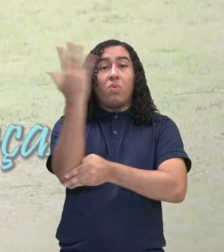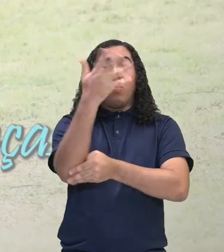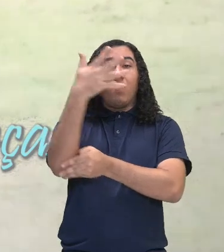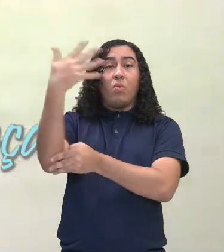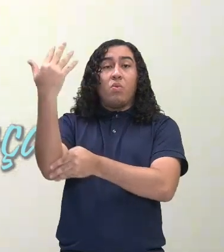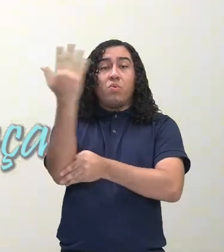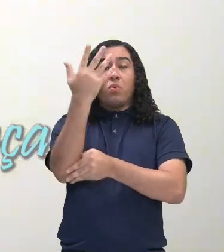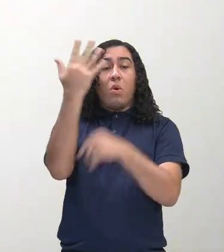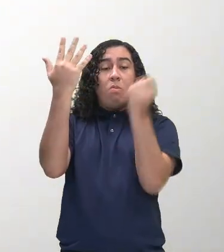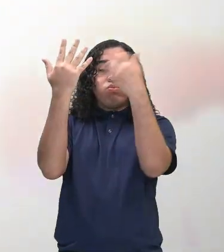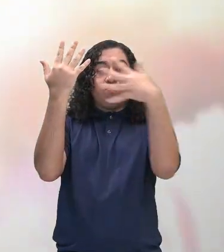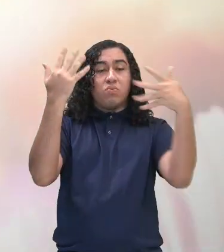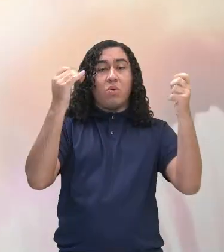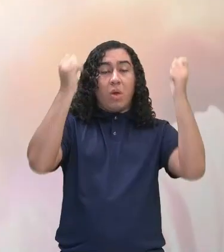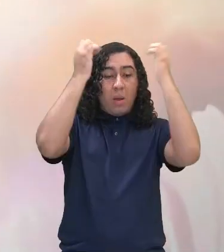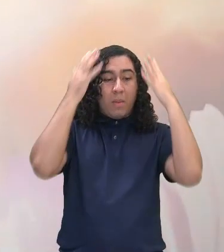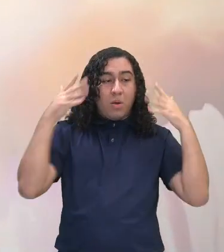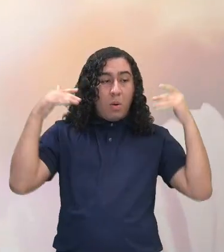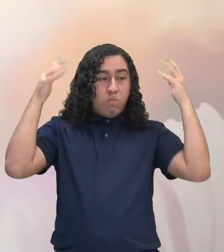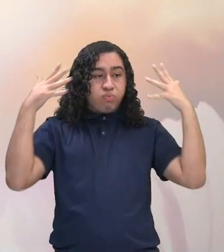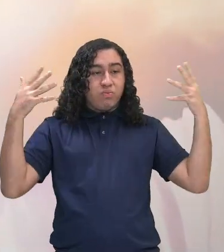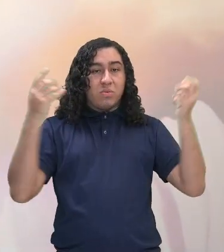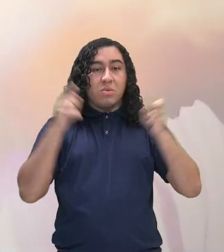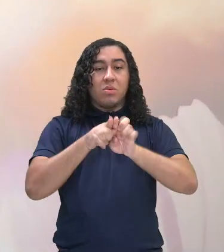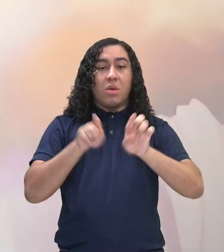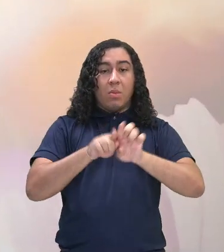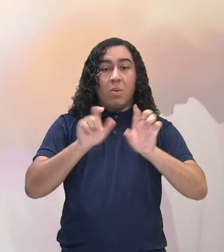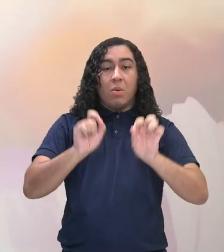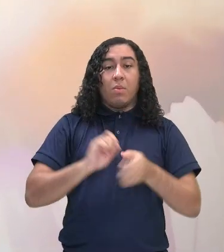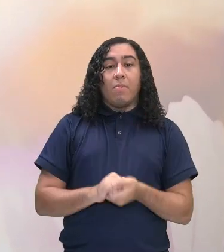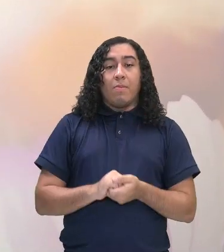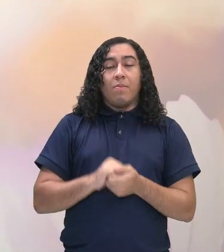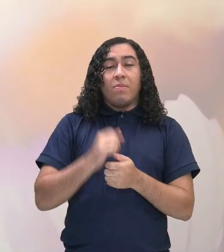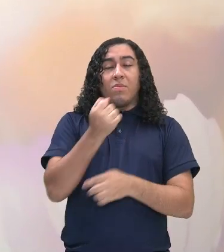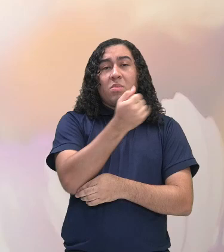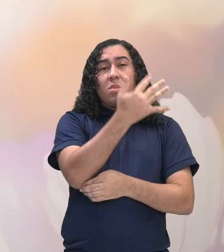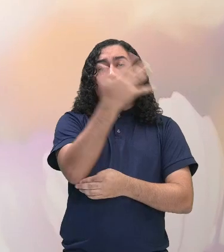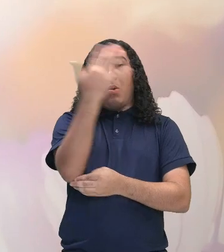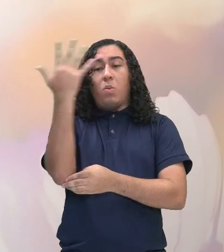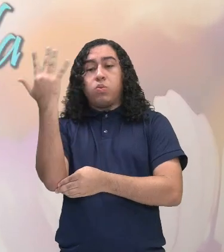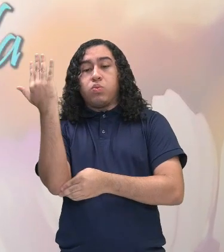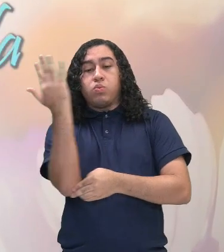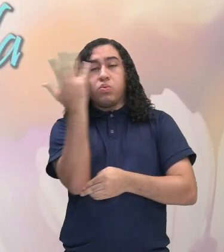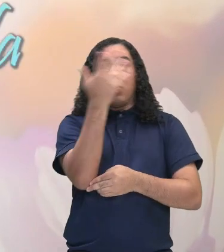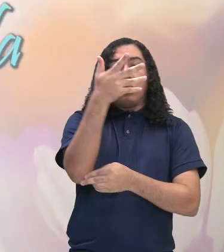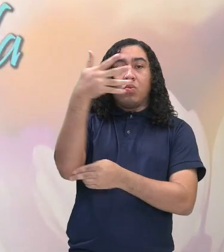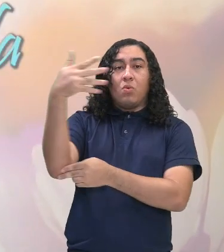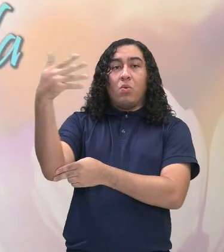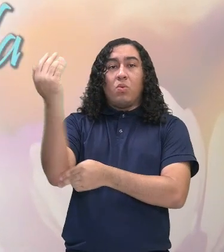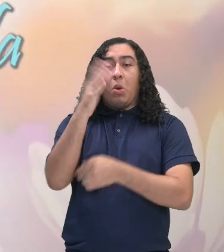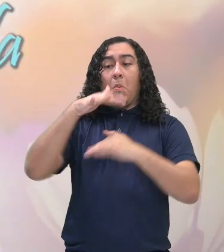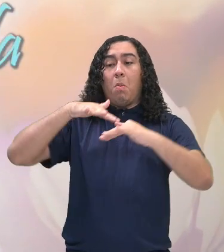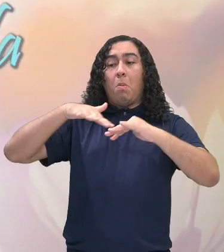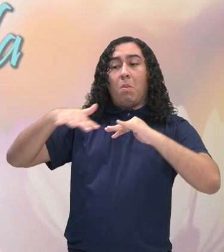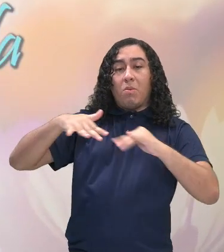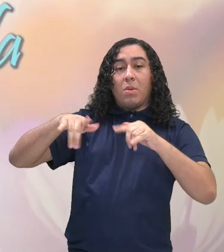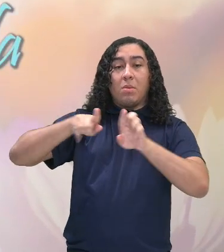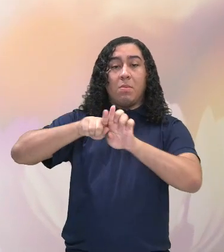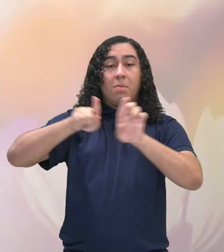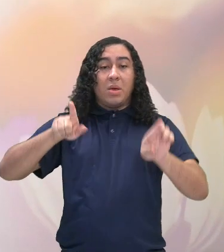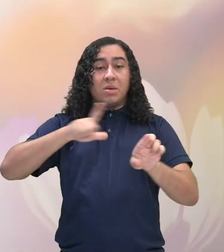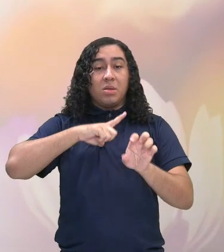negras tranças. E o ramo, ora chegava, ora afastava-se. Mas quando havia despeitada a